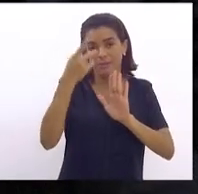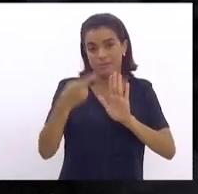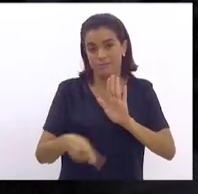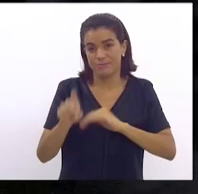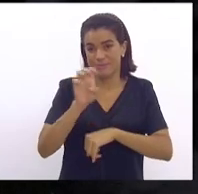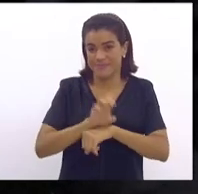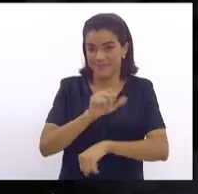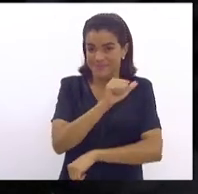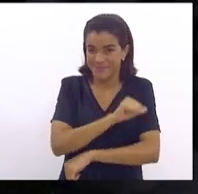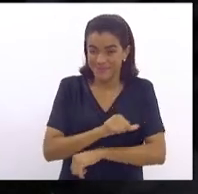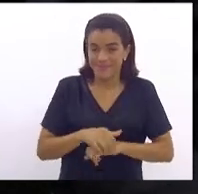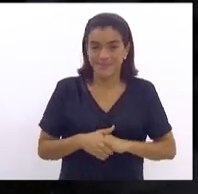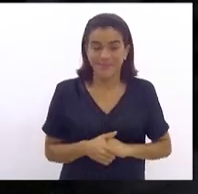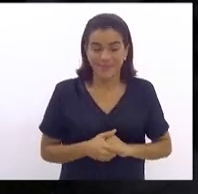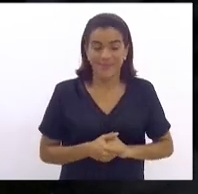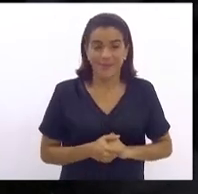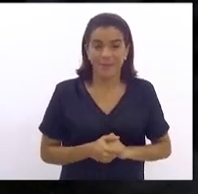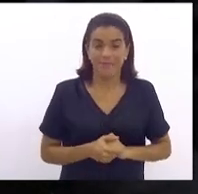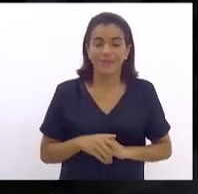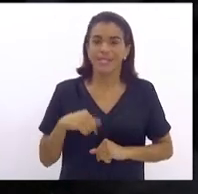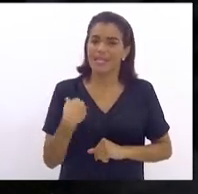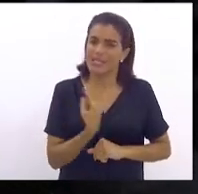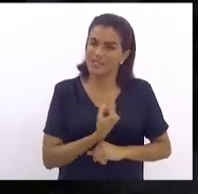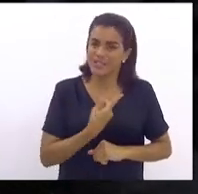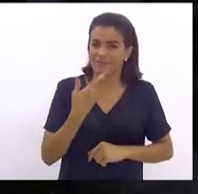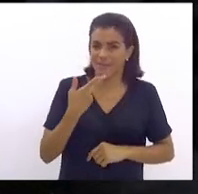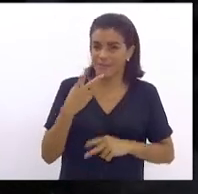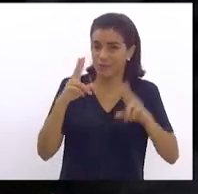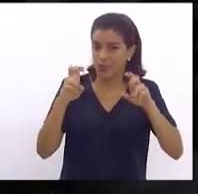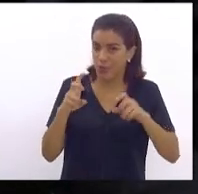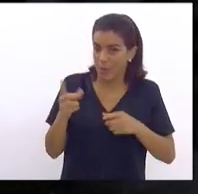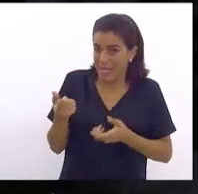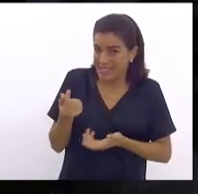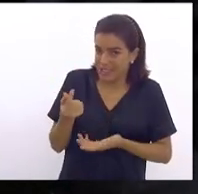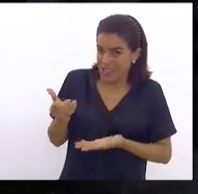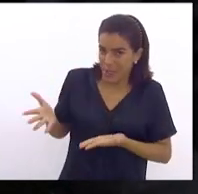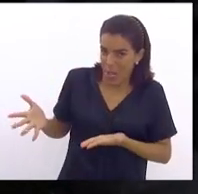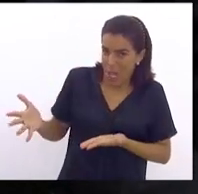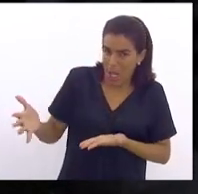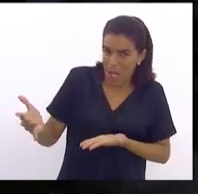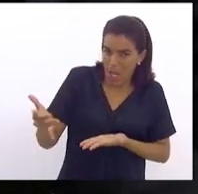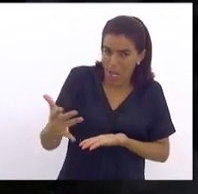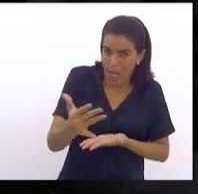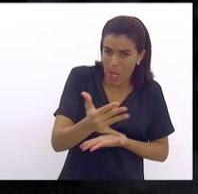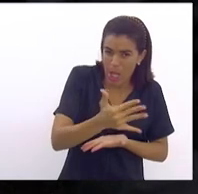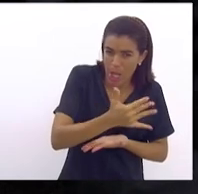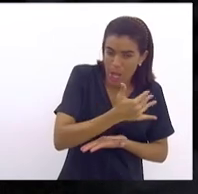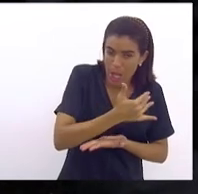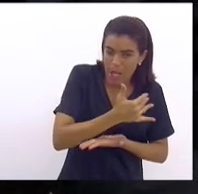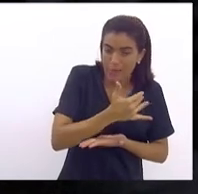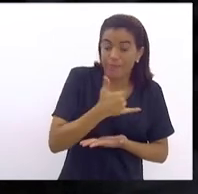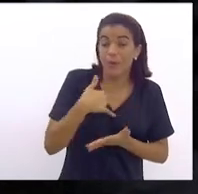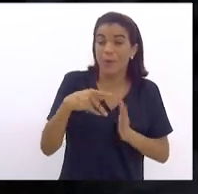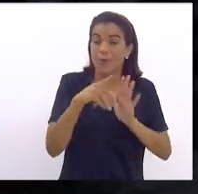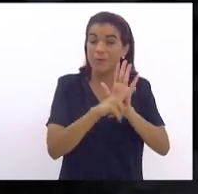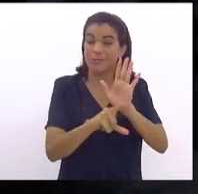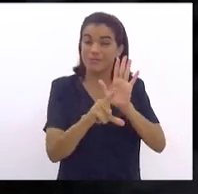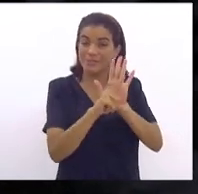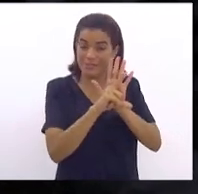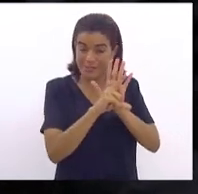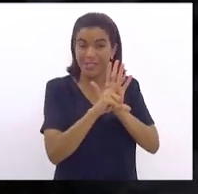Rio de Janeiro. E a gente, falando de arrecadação, né, aproveito aqui para dizer que o projeto